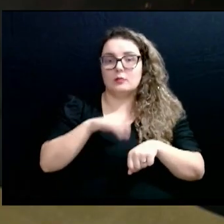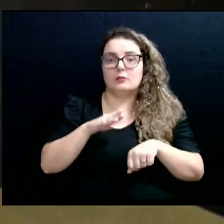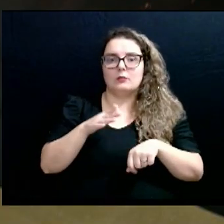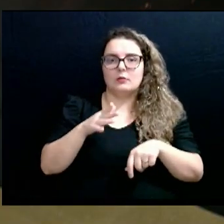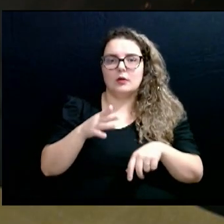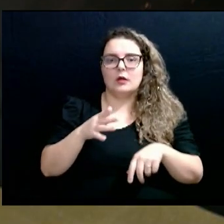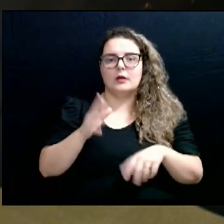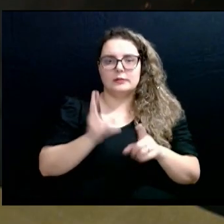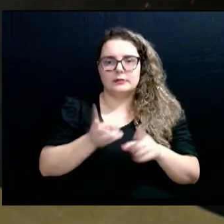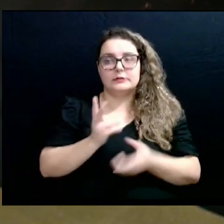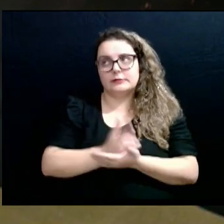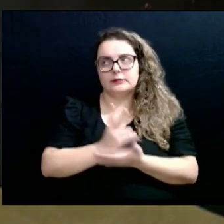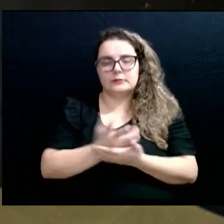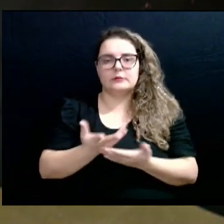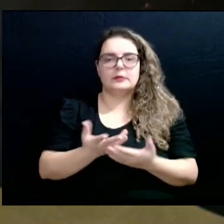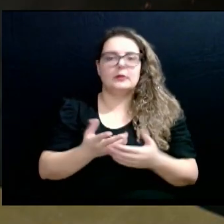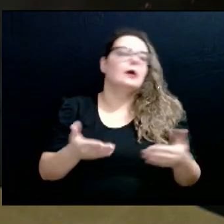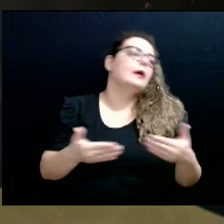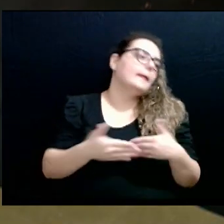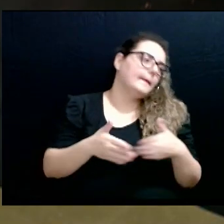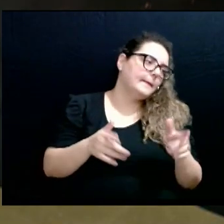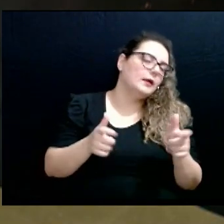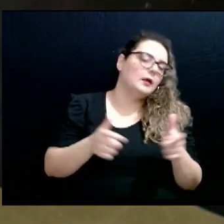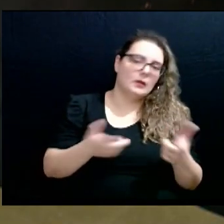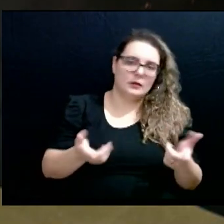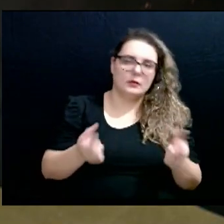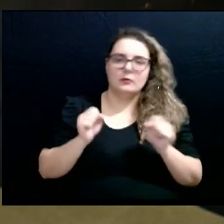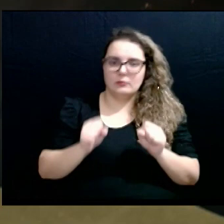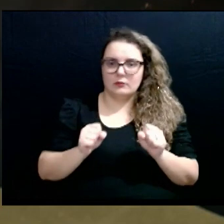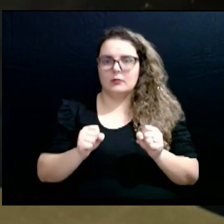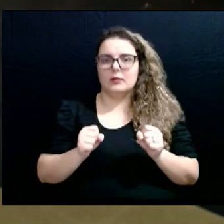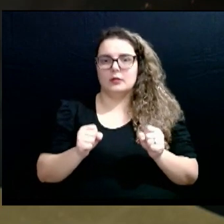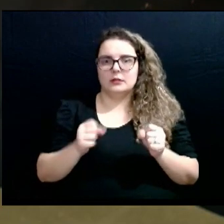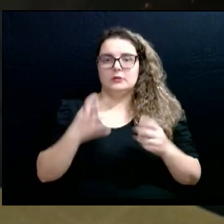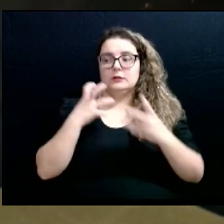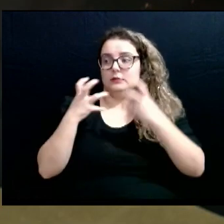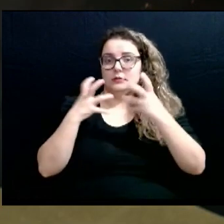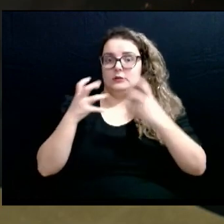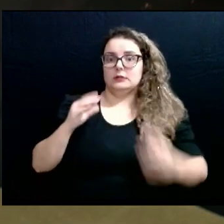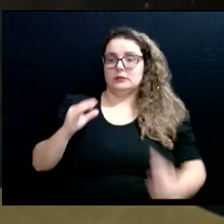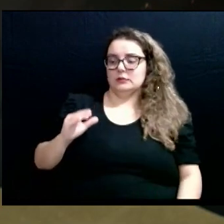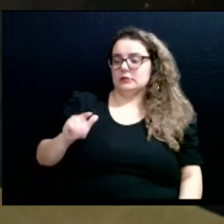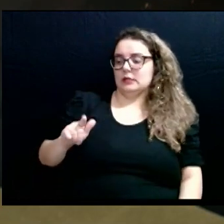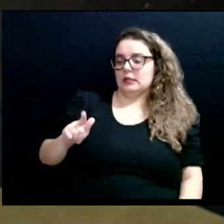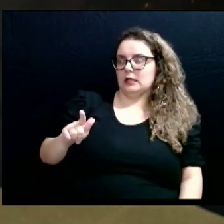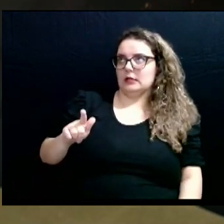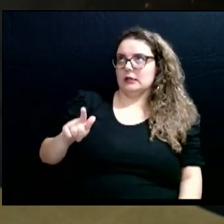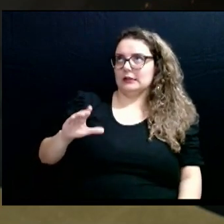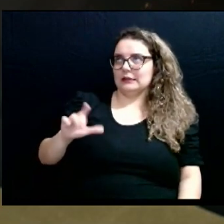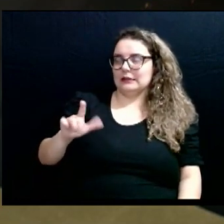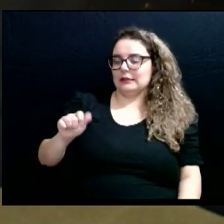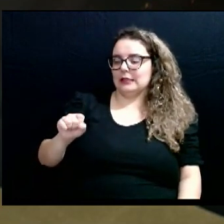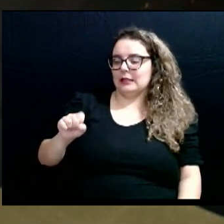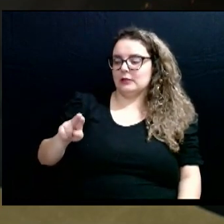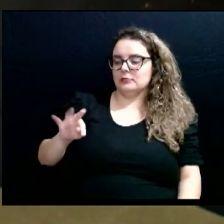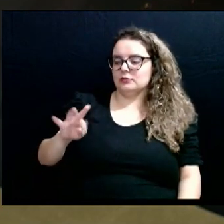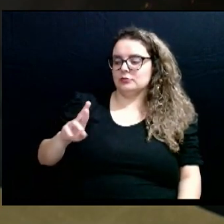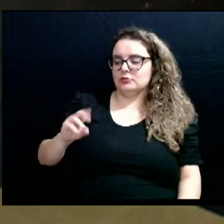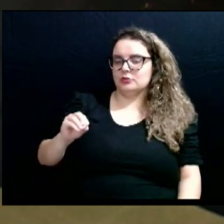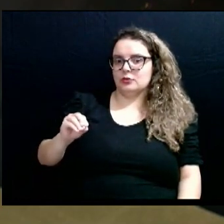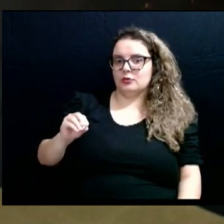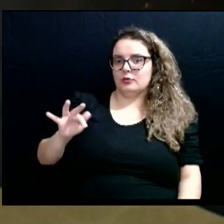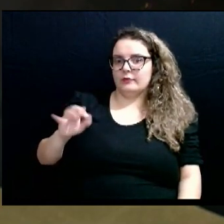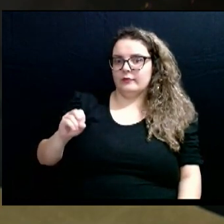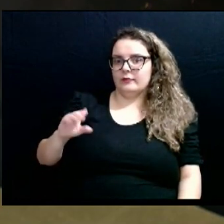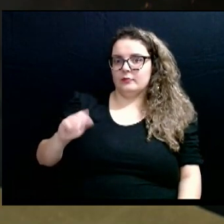cômodo pequeno, né? Pequeno e que pode causar aquela questão da claustrofobia, né? Porque a janela é pequenininha,